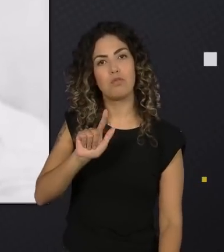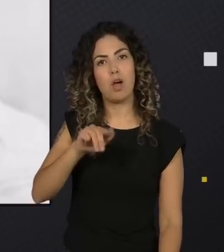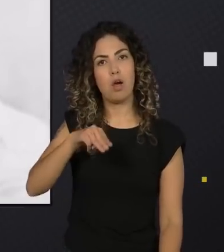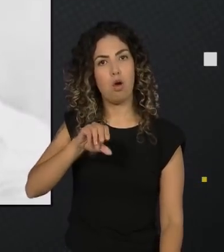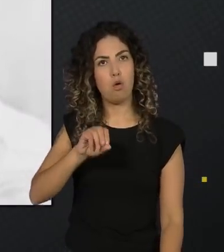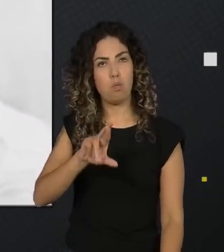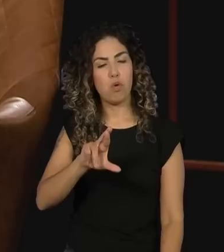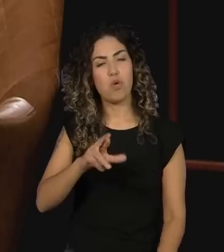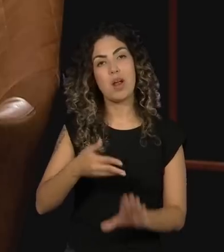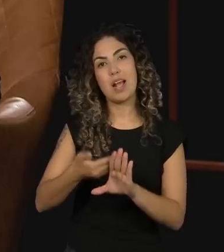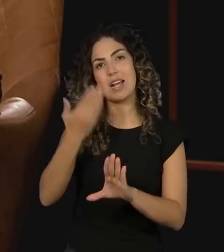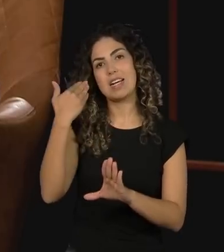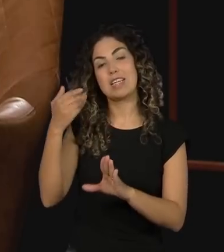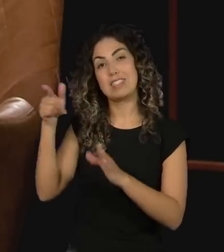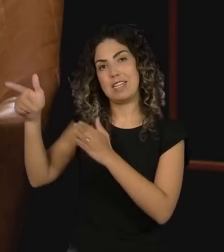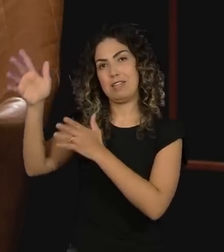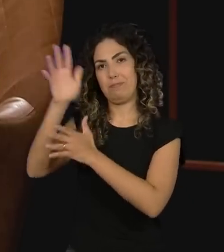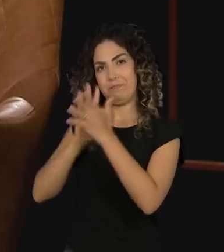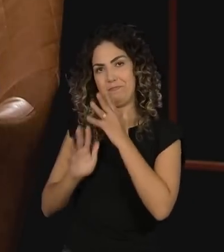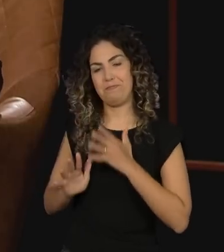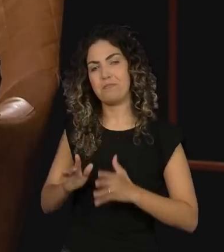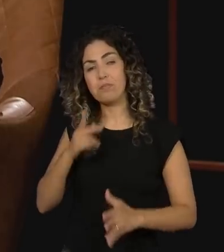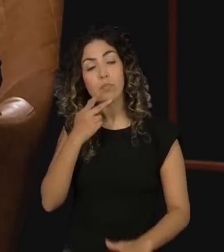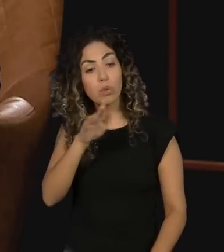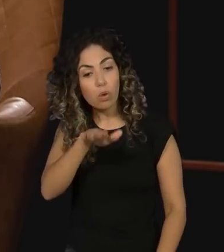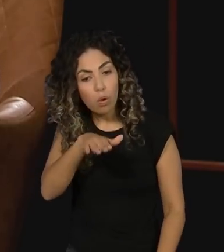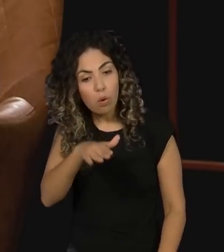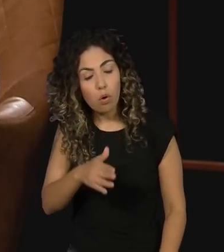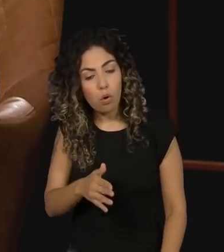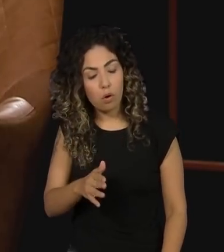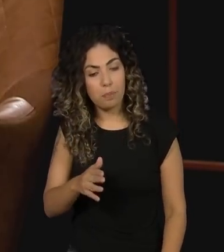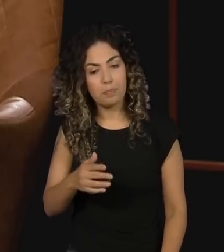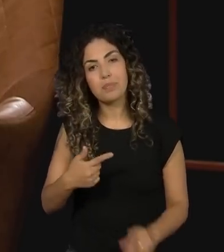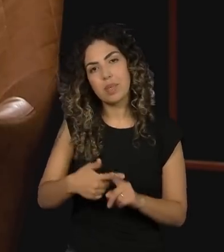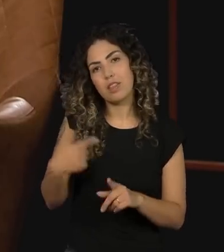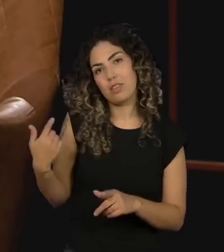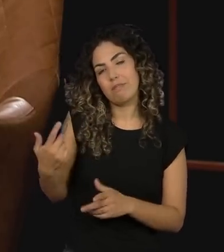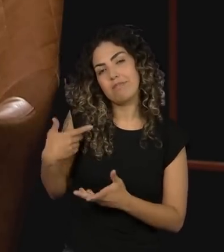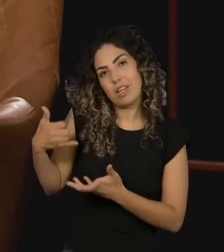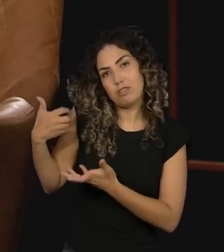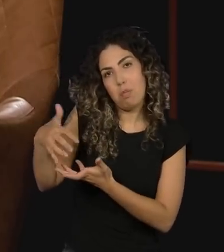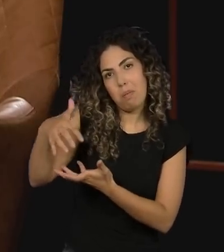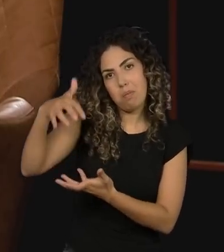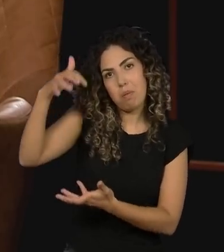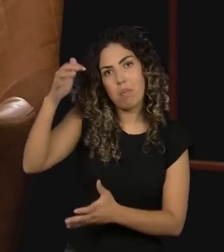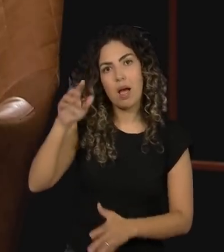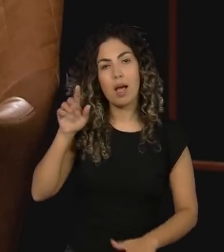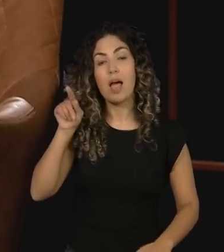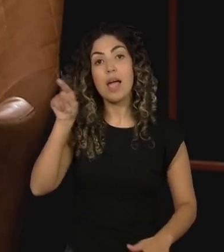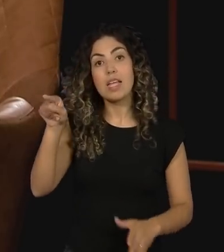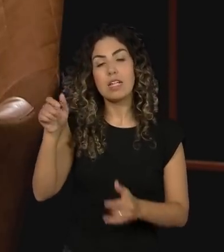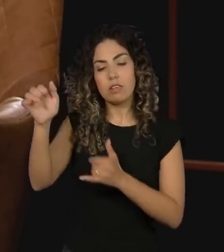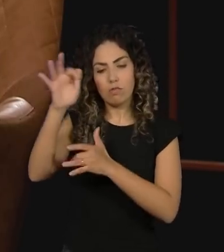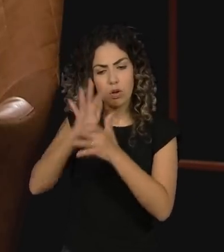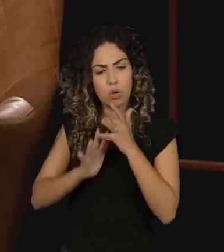Equilíbrio Delicado, falou, claro, a gente vai envelhecendo, nunca se duble.